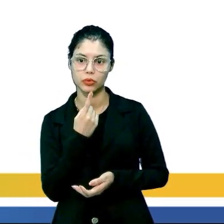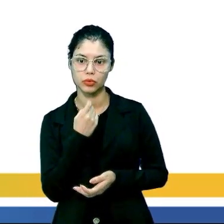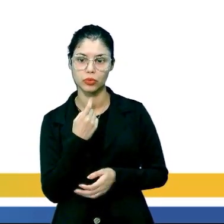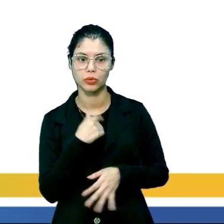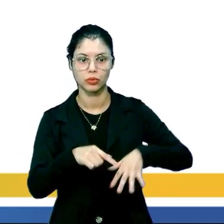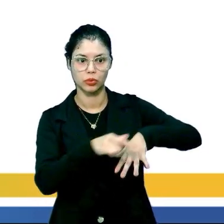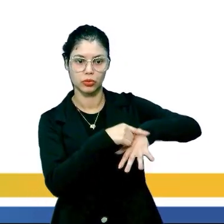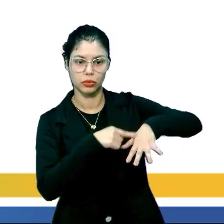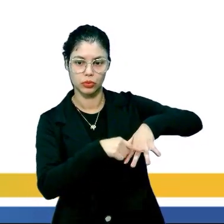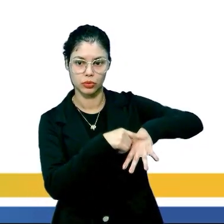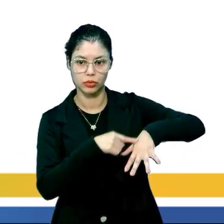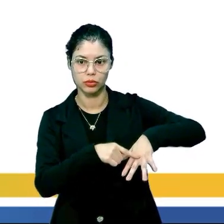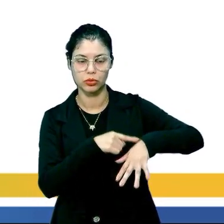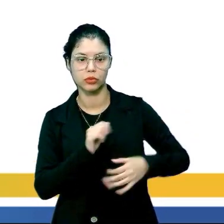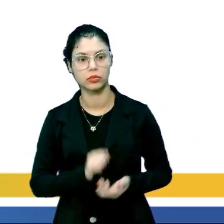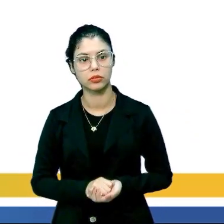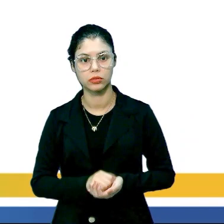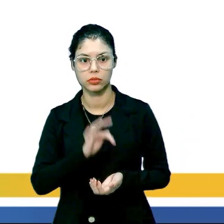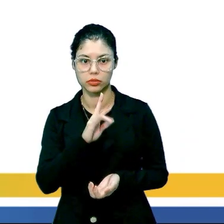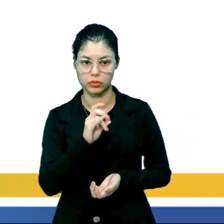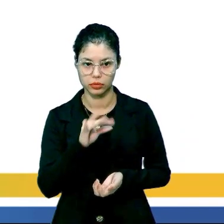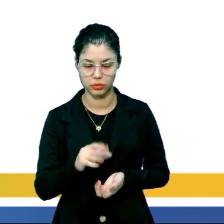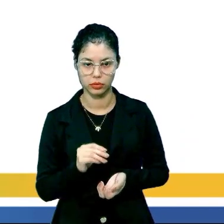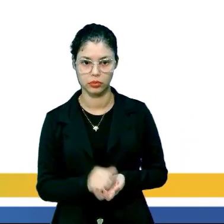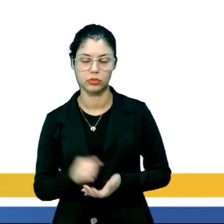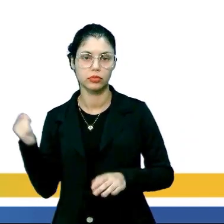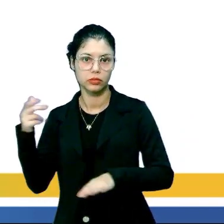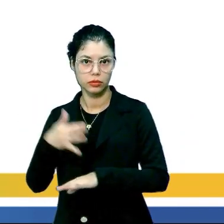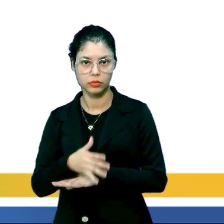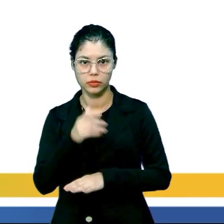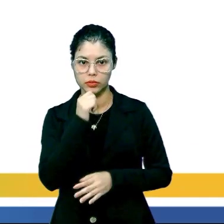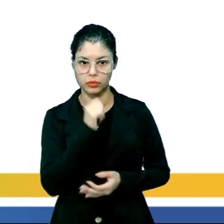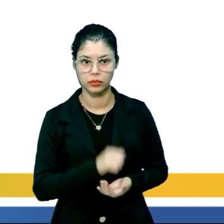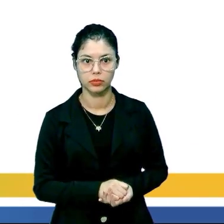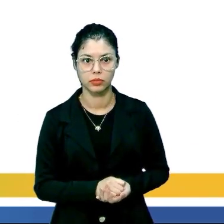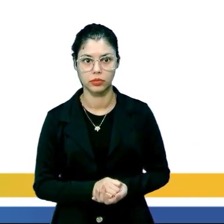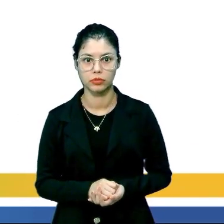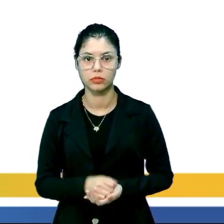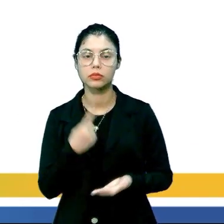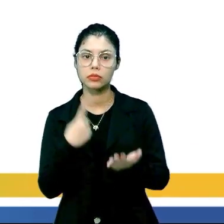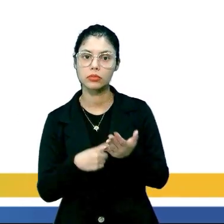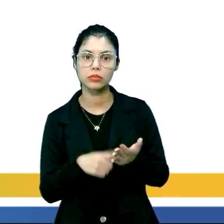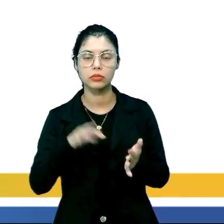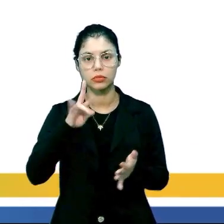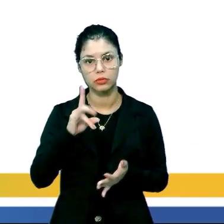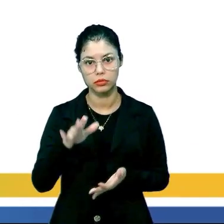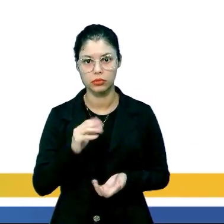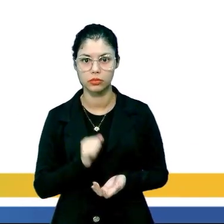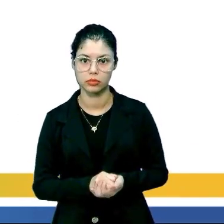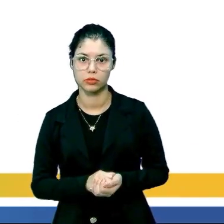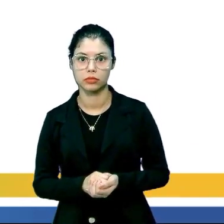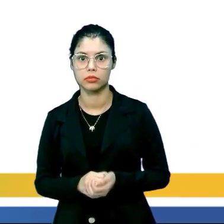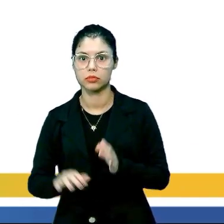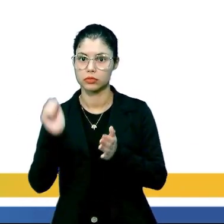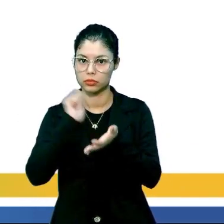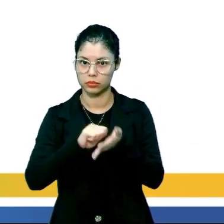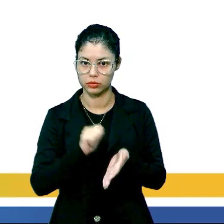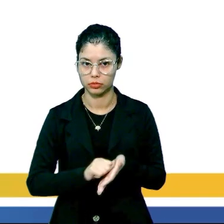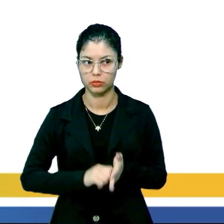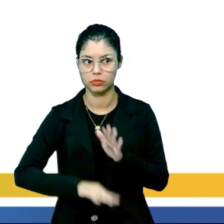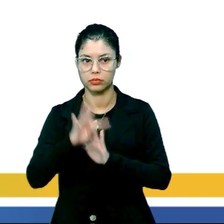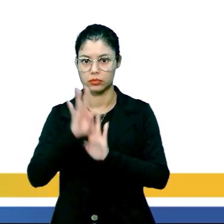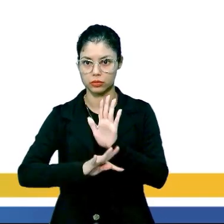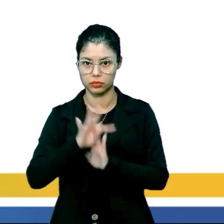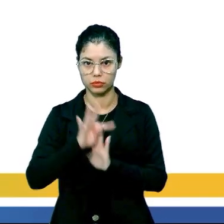glóbulos vermelhos, eritrócitos infectados. Considerando a malária e o